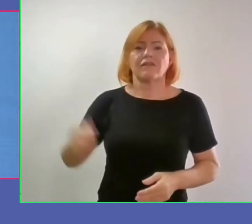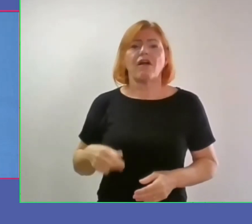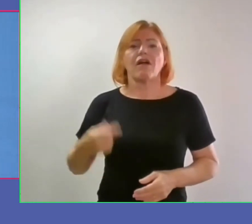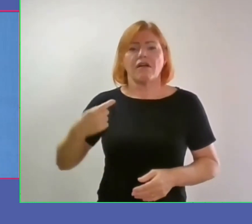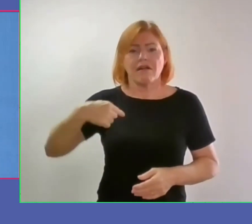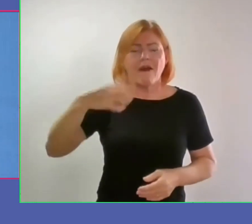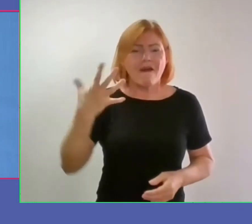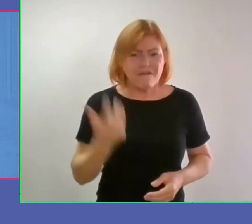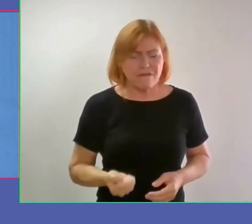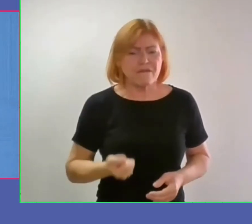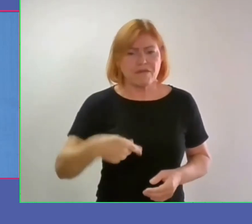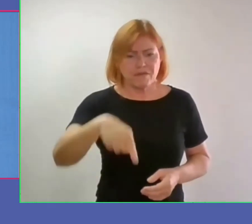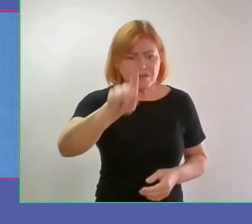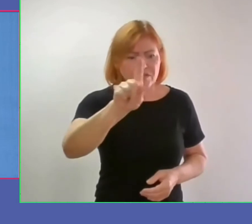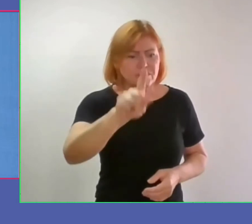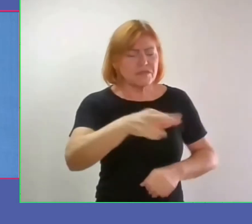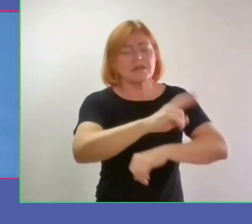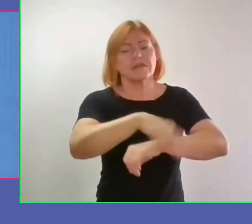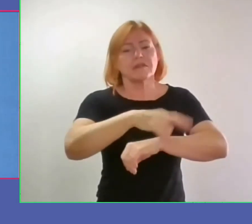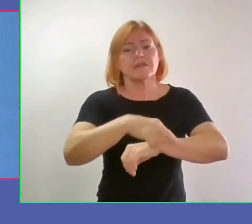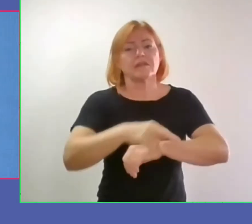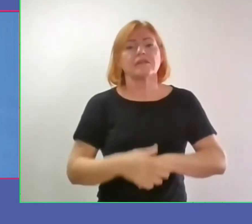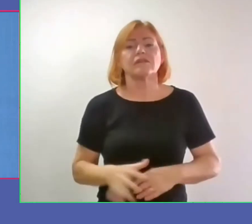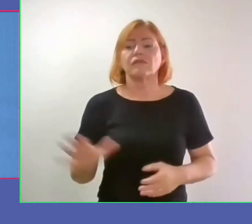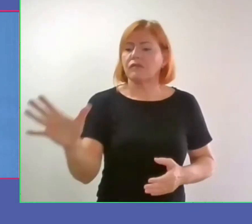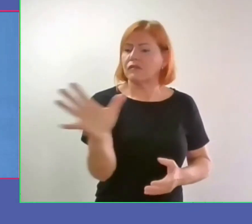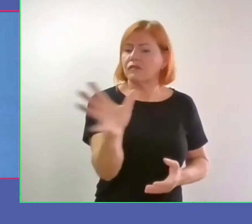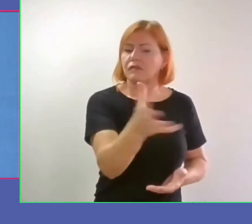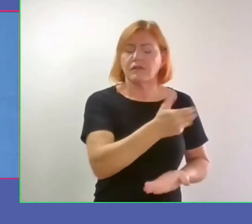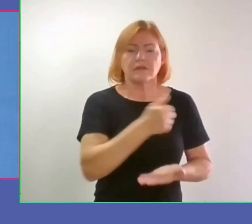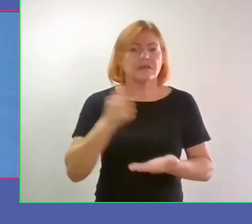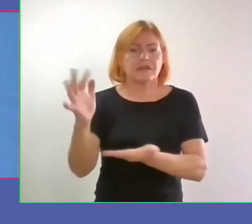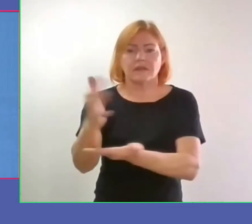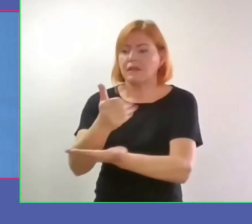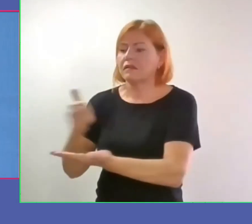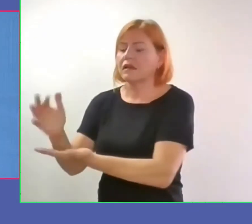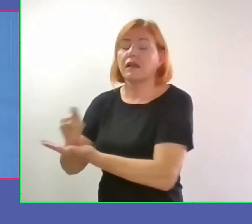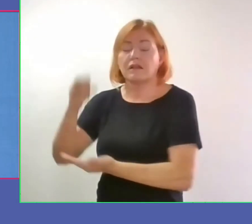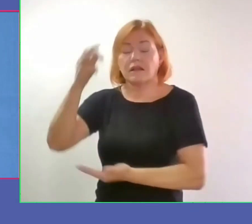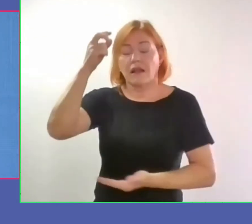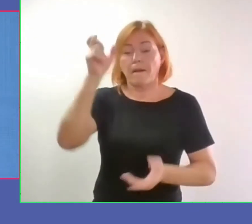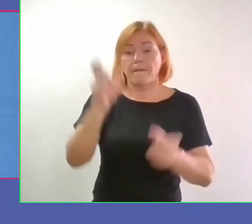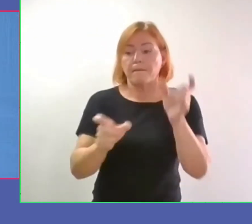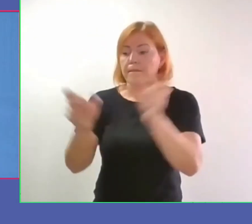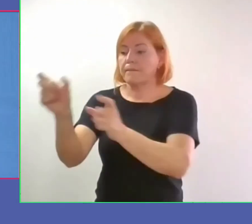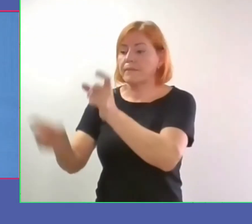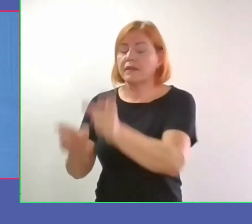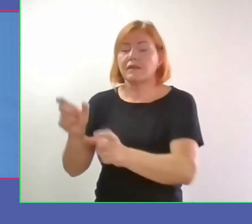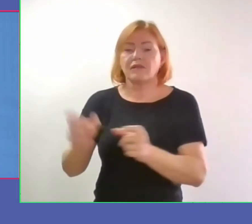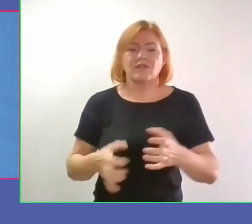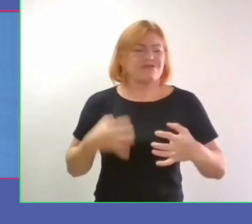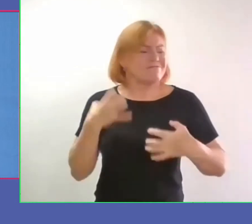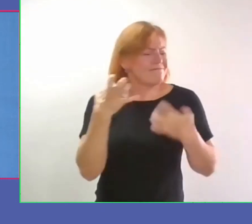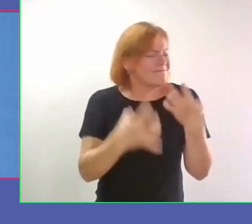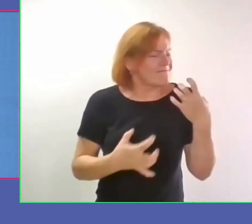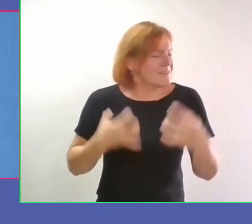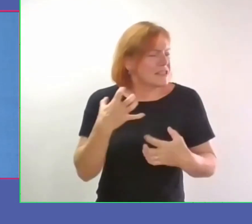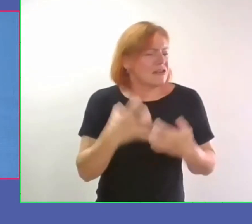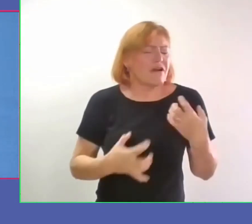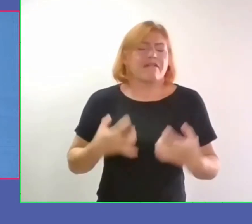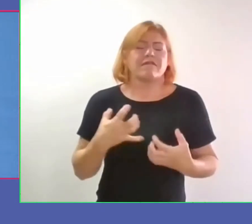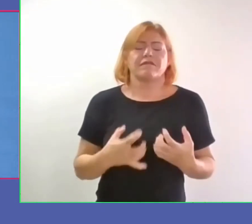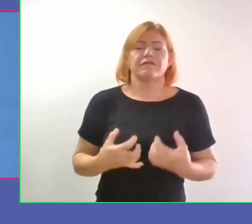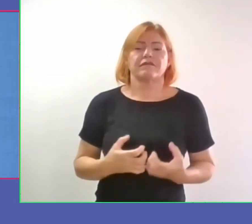ovelhas, que estão como ovelhas que não têm pastor, estão aflitas, desesperadas. Irmãos, vamos salvar